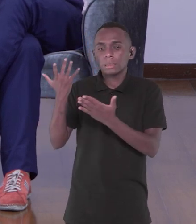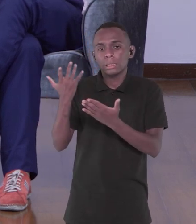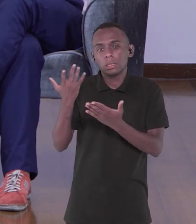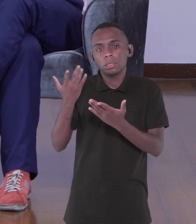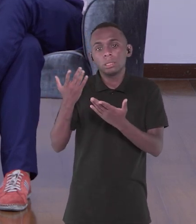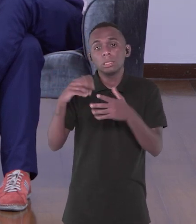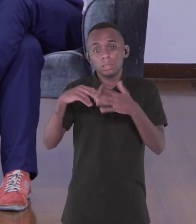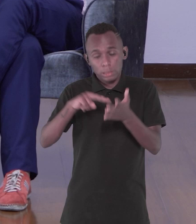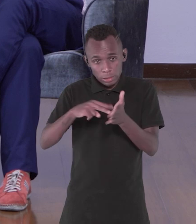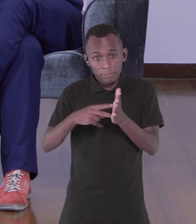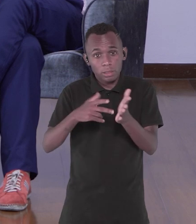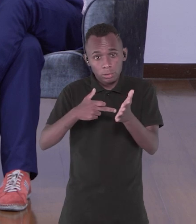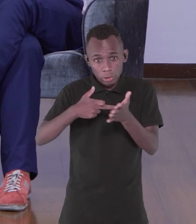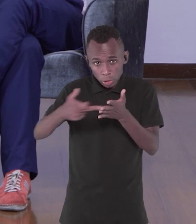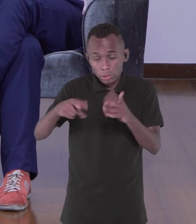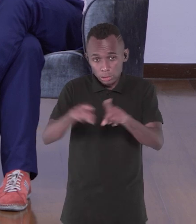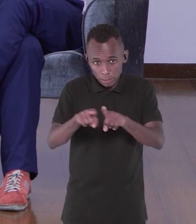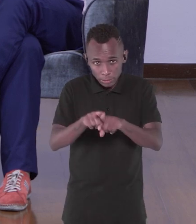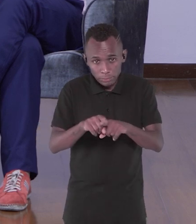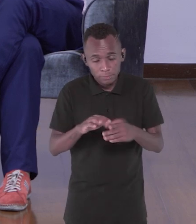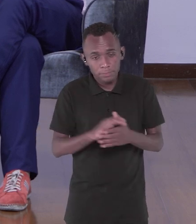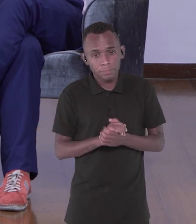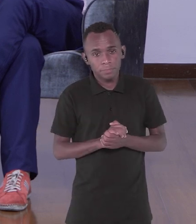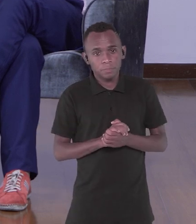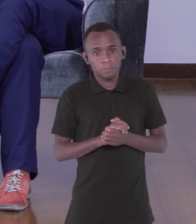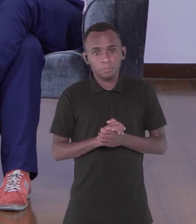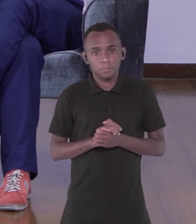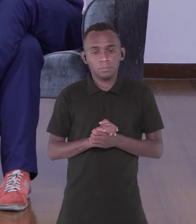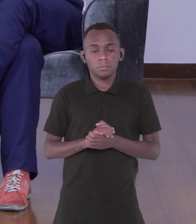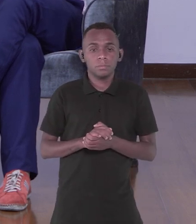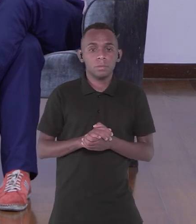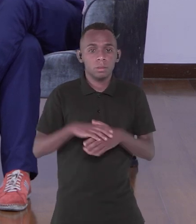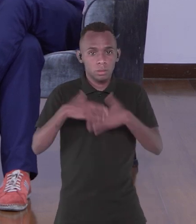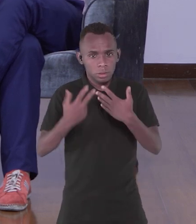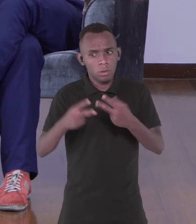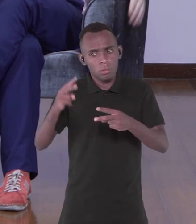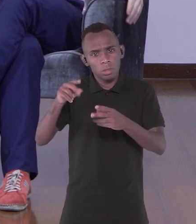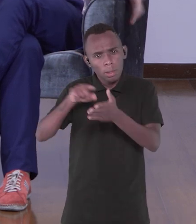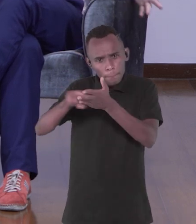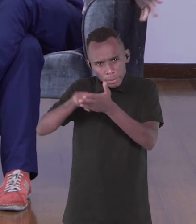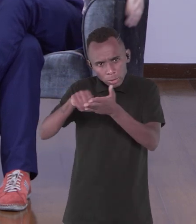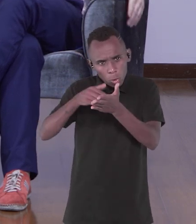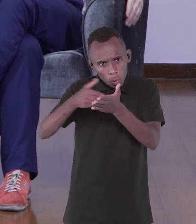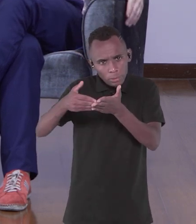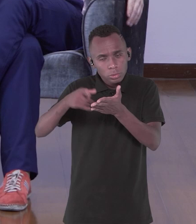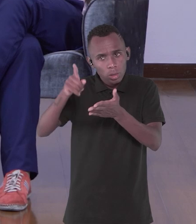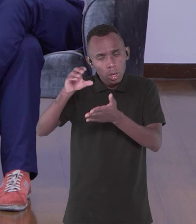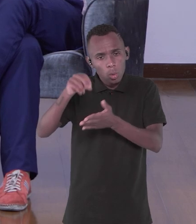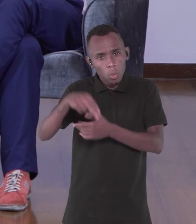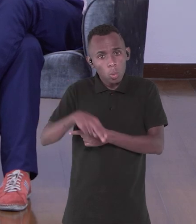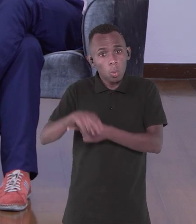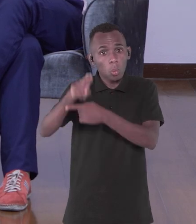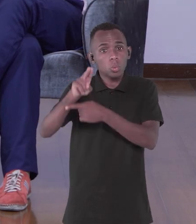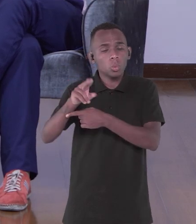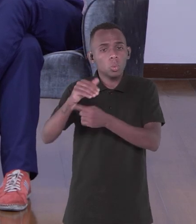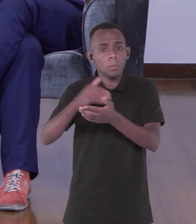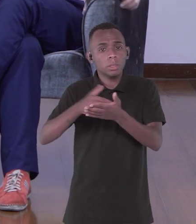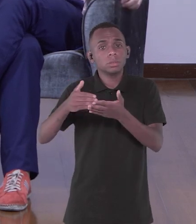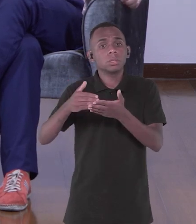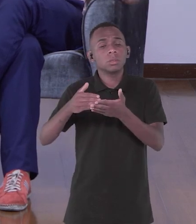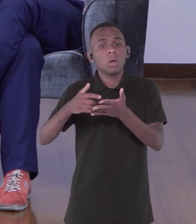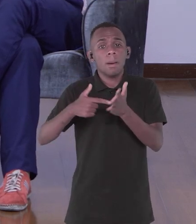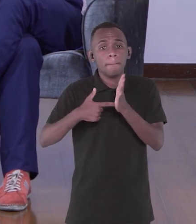mesmo de um genocídio. Aí, quando um inquérito que foi feito lá na ONU chegou a essa constatação, no dia que o inquérito